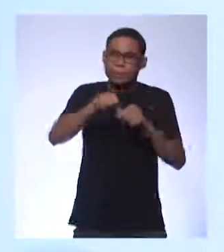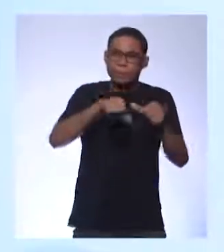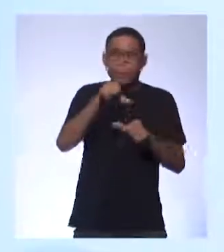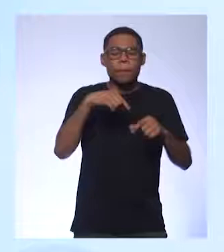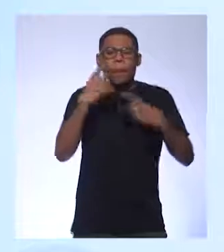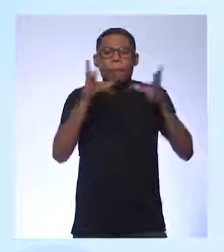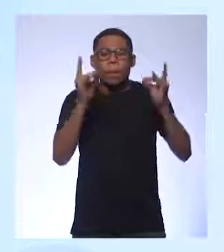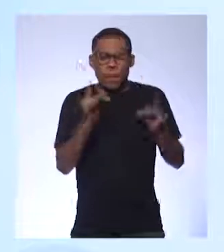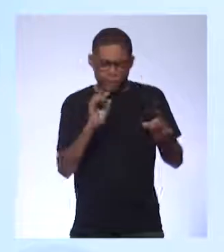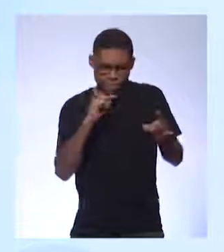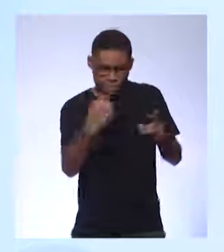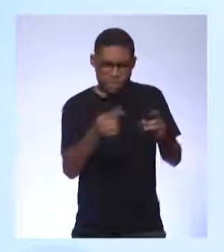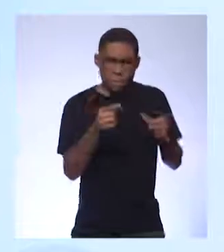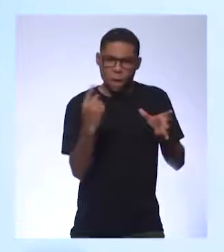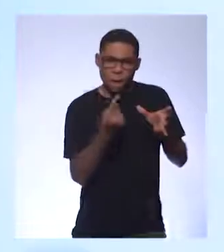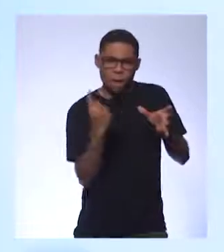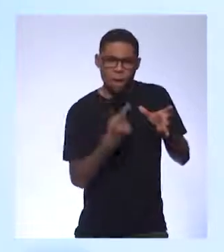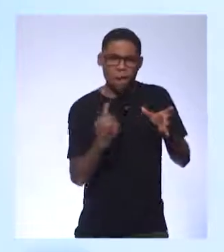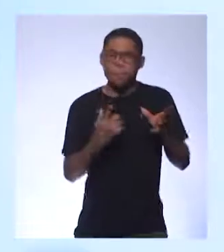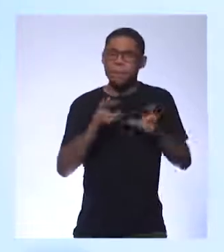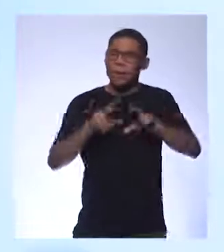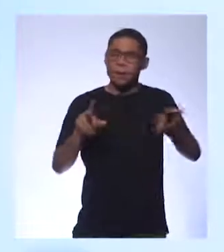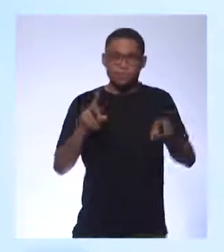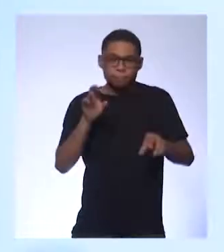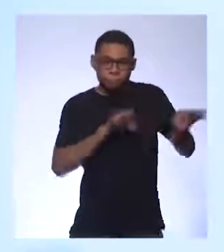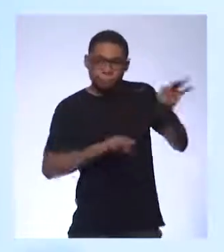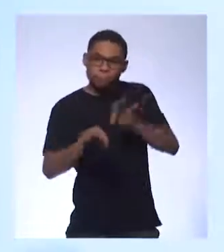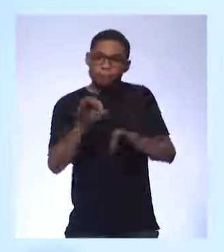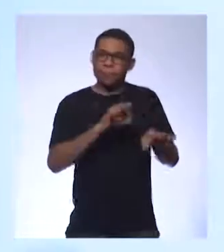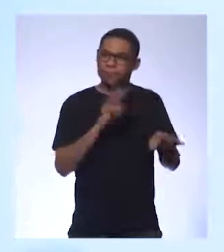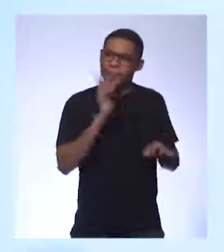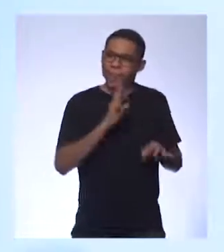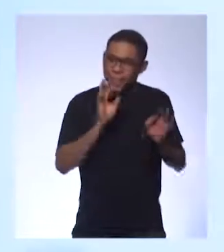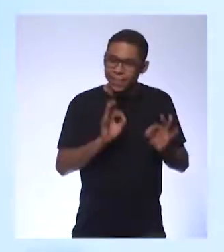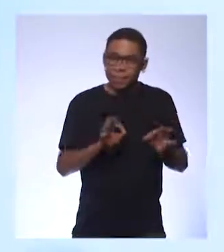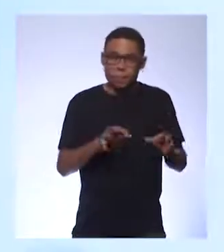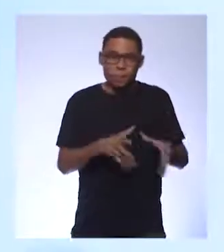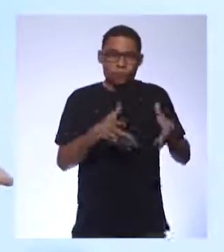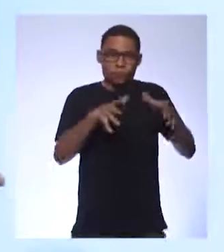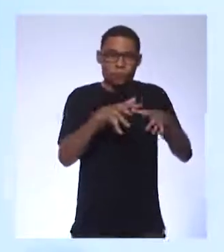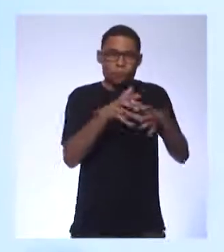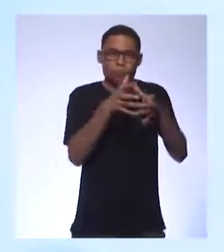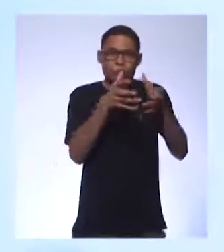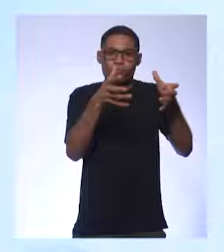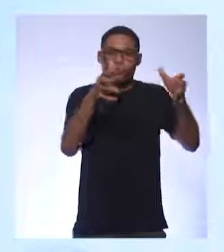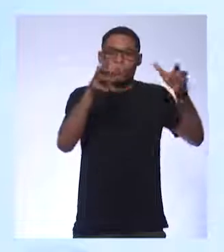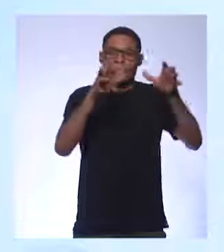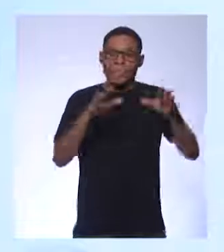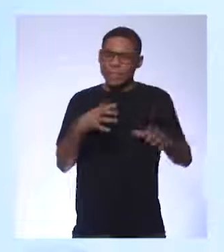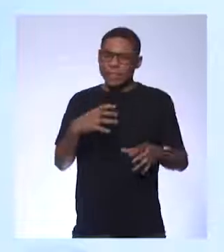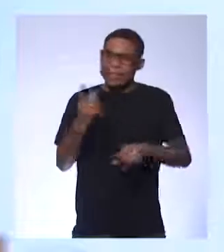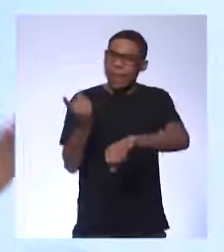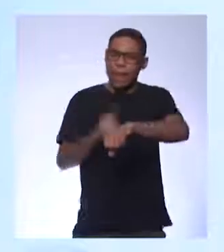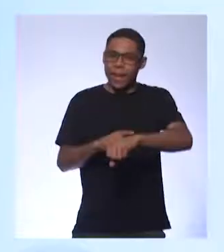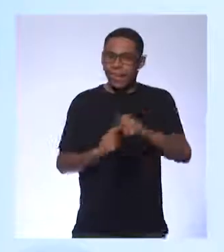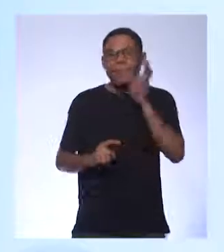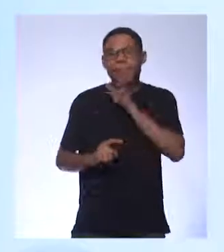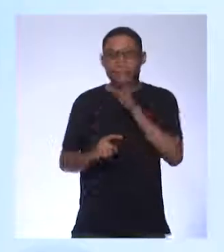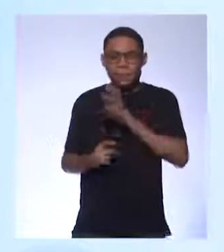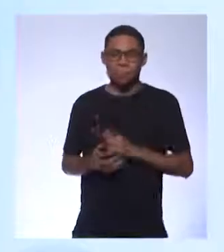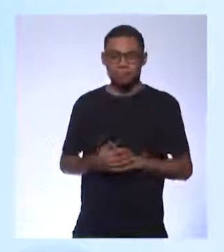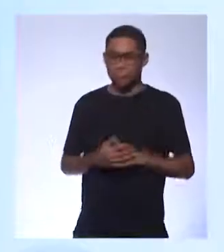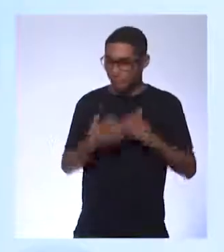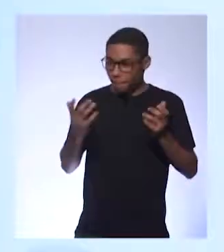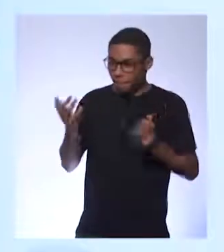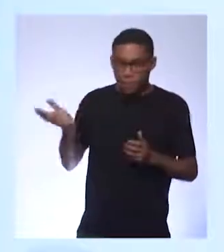caso, claro, ele pensou antes, ele arrumou o material, mas da criação em si, do vaso, foi feito na hora. Né? Bem interessante. Agora vamos para